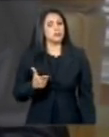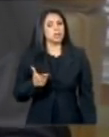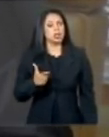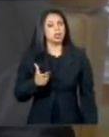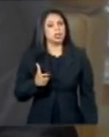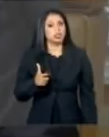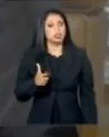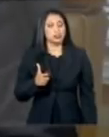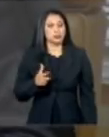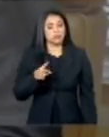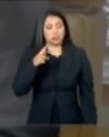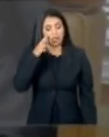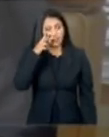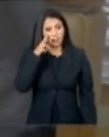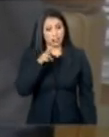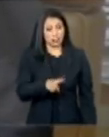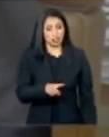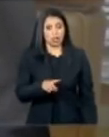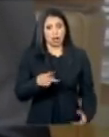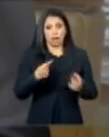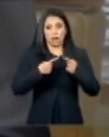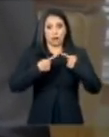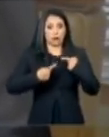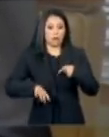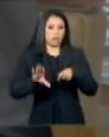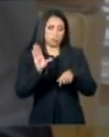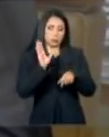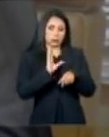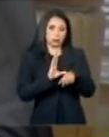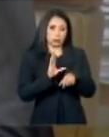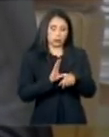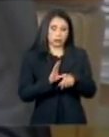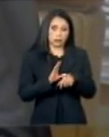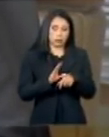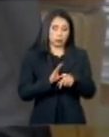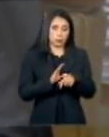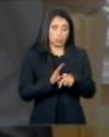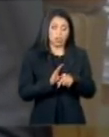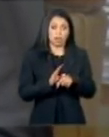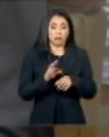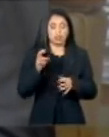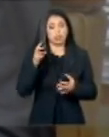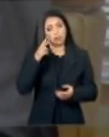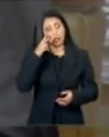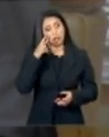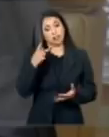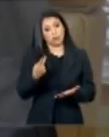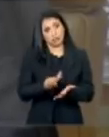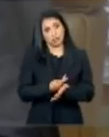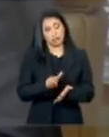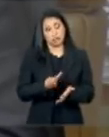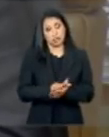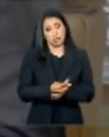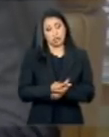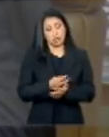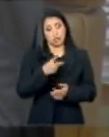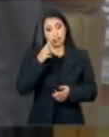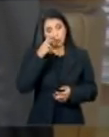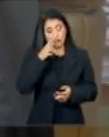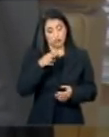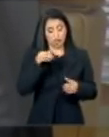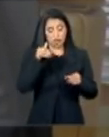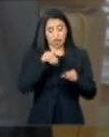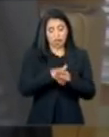flagrantemente inconstitucionais sua pena de subversão das determinações inscritas na constituição